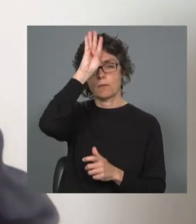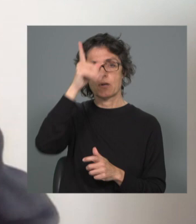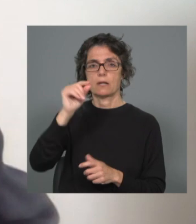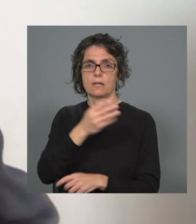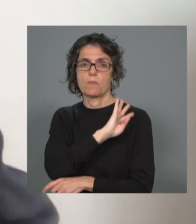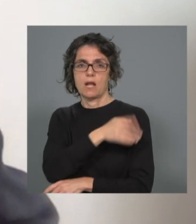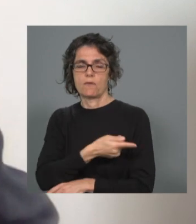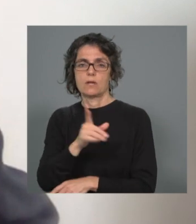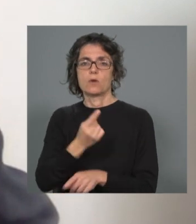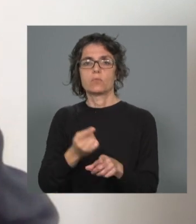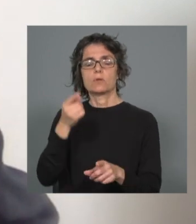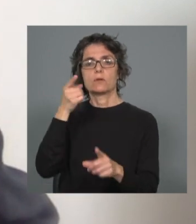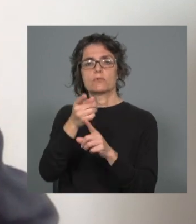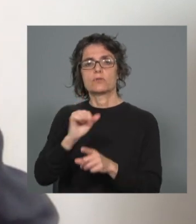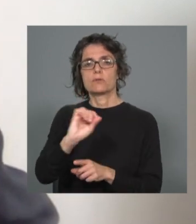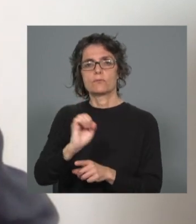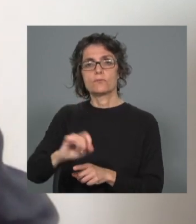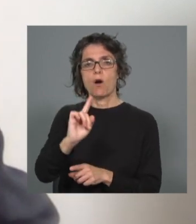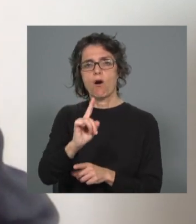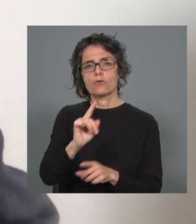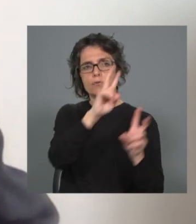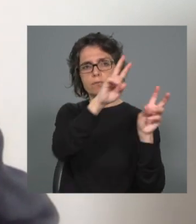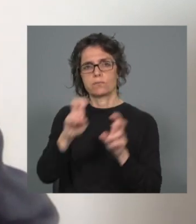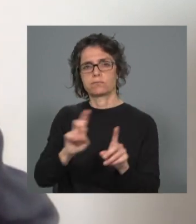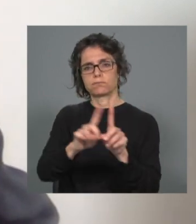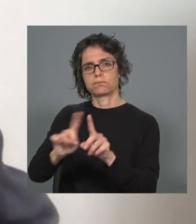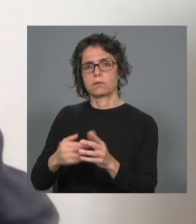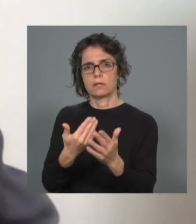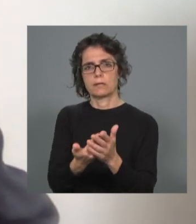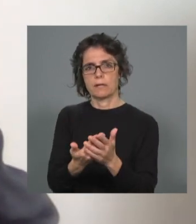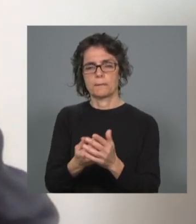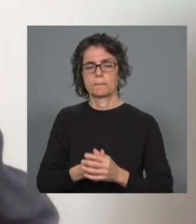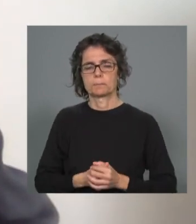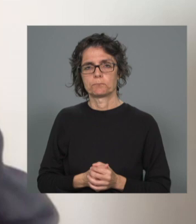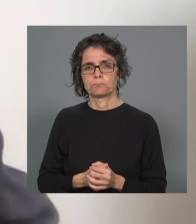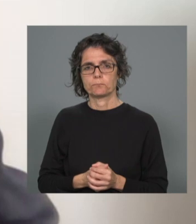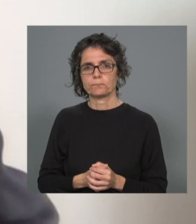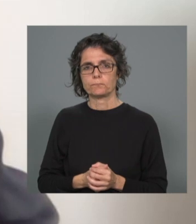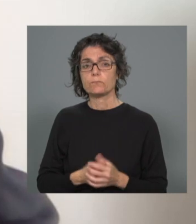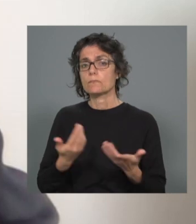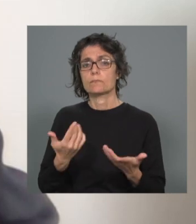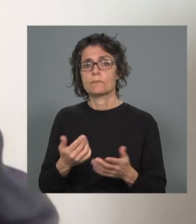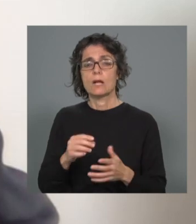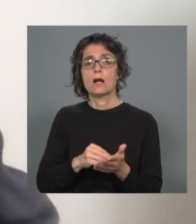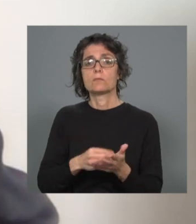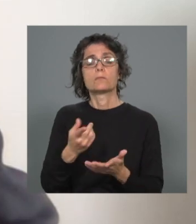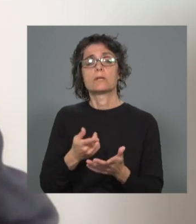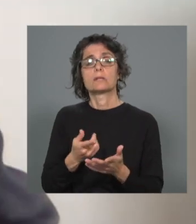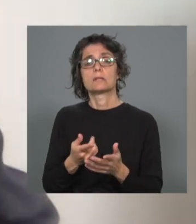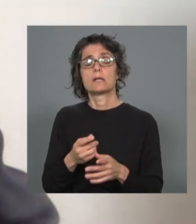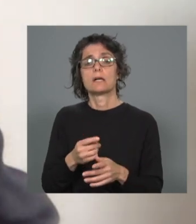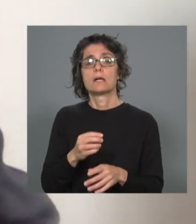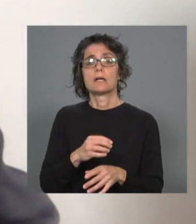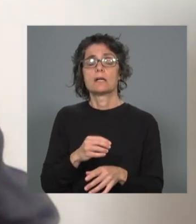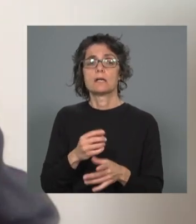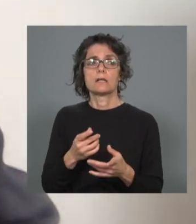sentido também de diversificar as temáticas deste Congresso, porque a pobreza tem causas pluridimensionais